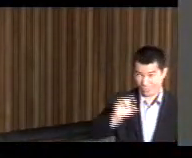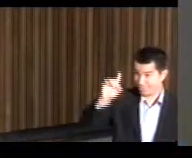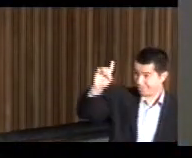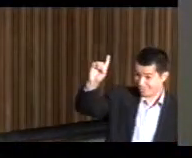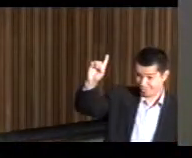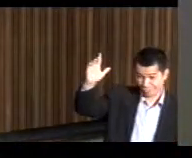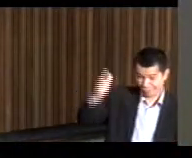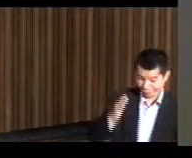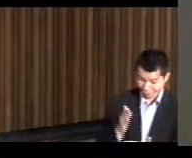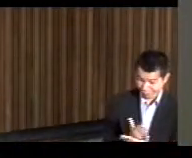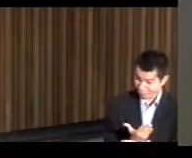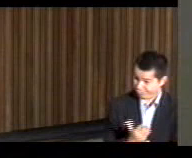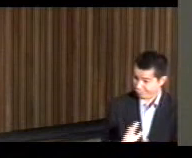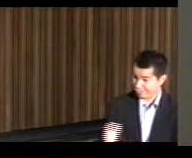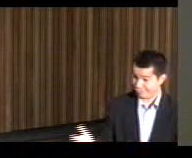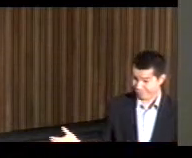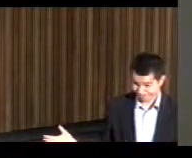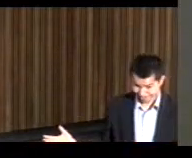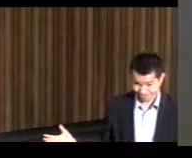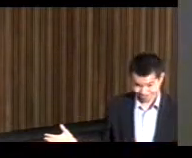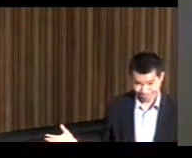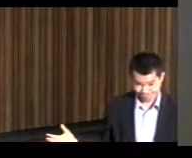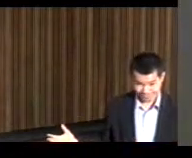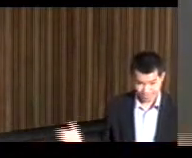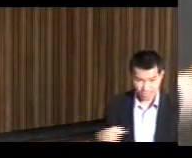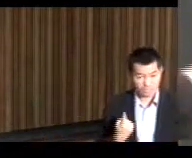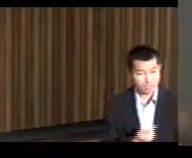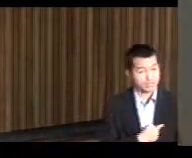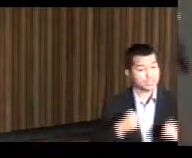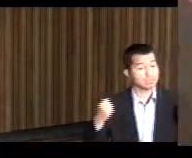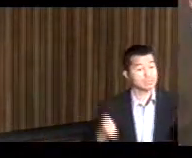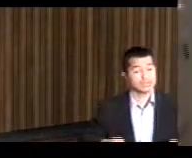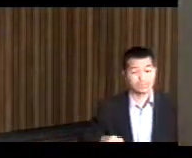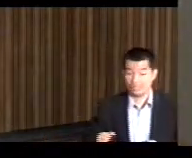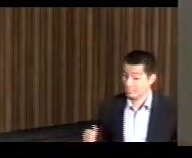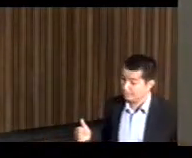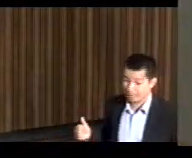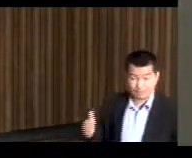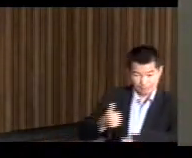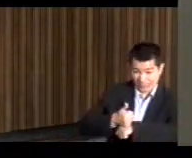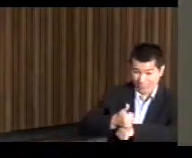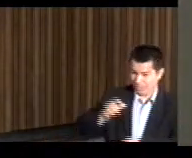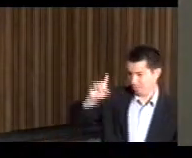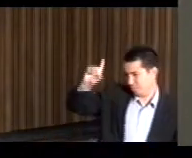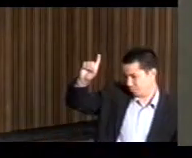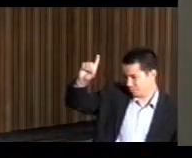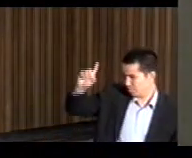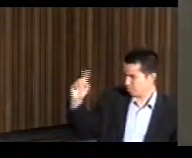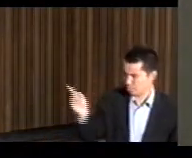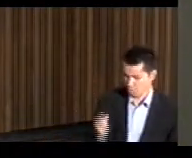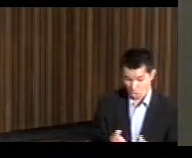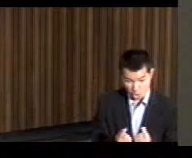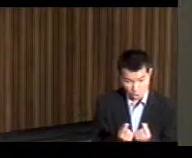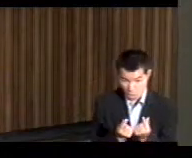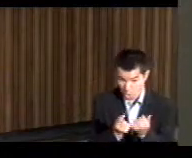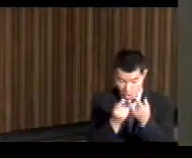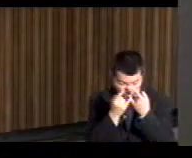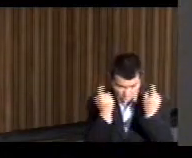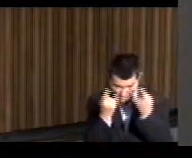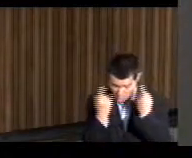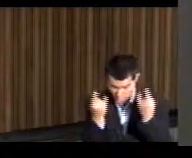Deus. E aí então os homens, os discípulos que estavam ao lado, disseram assim: então vai